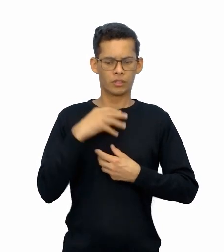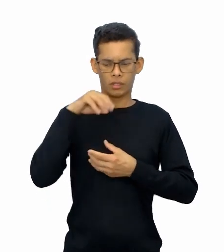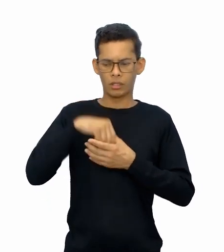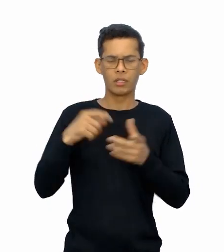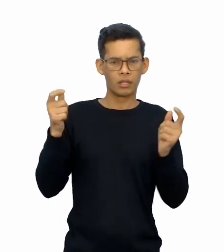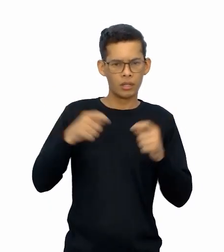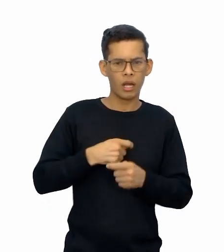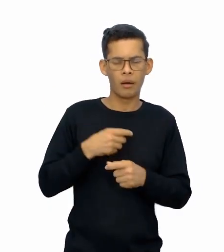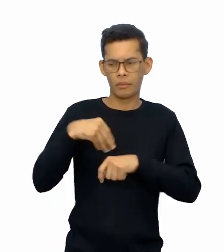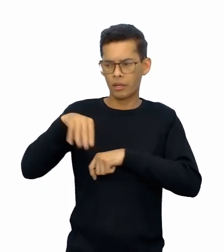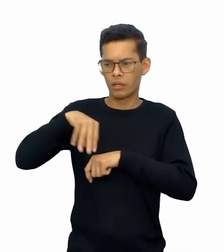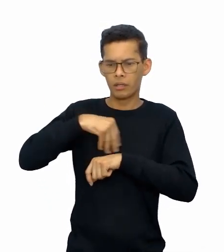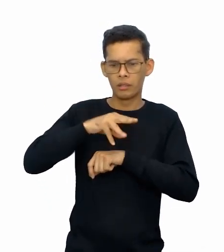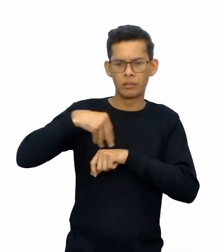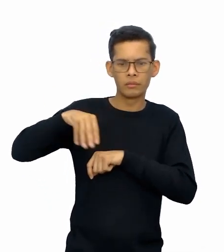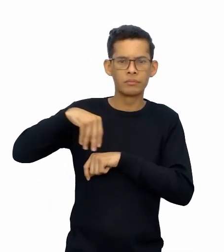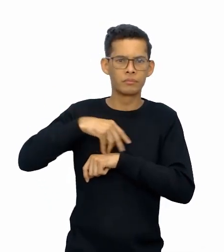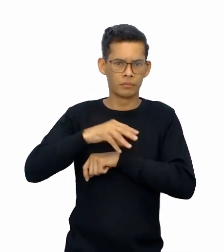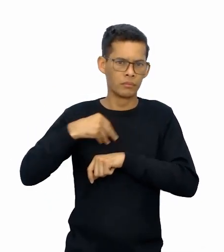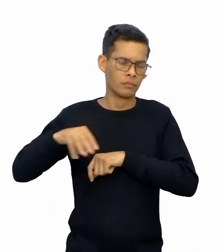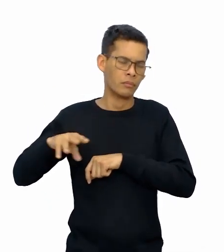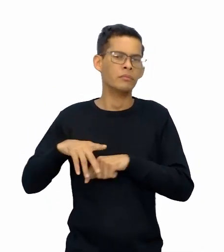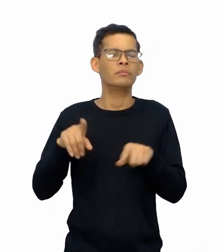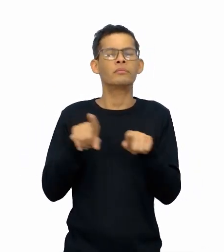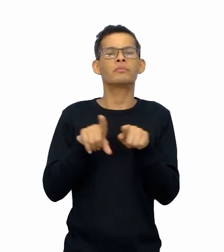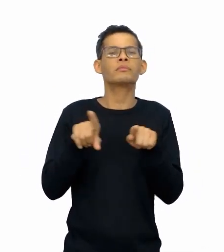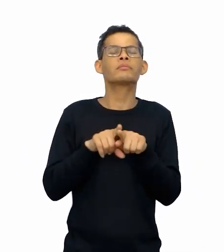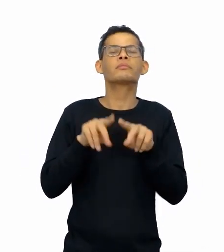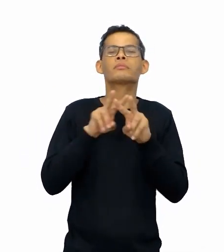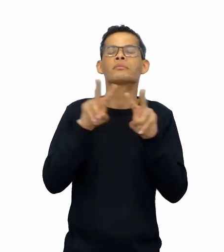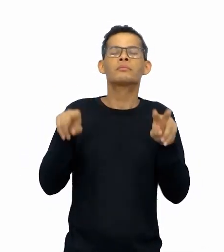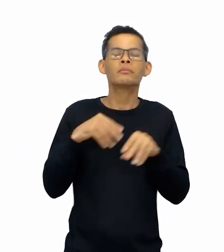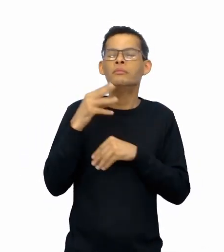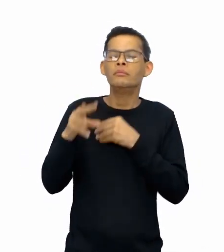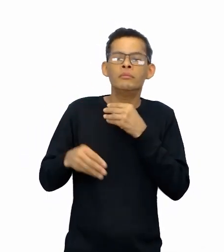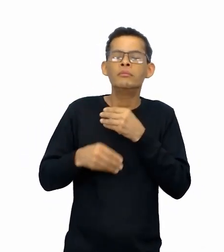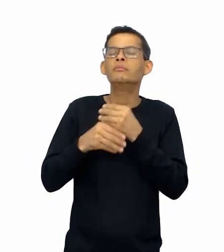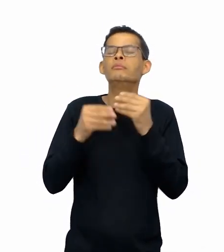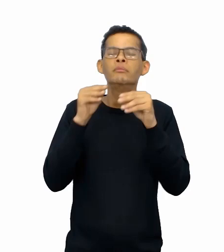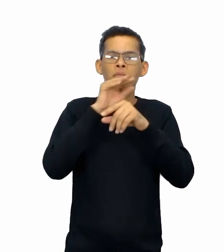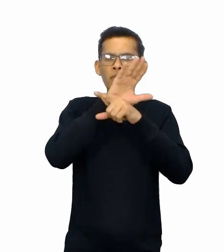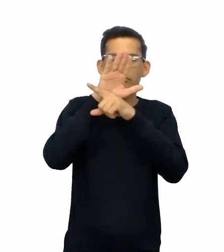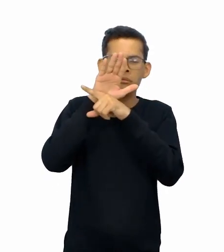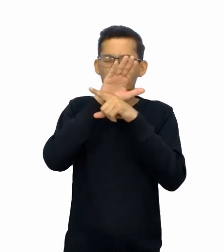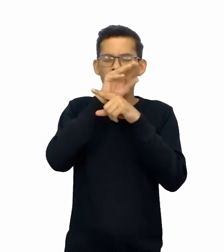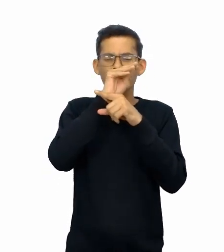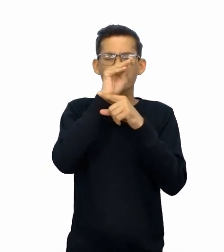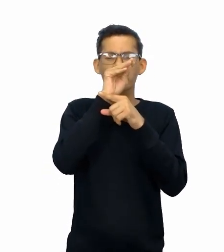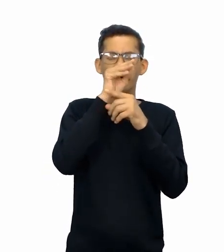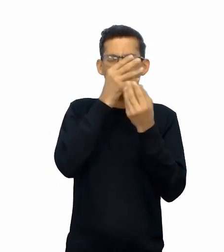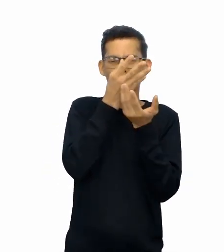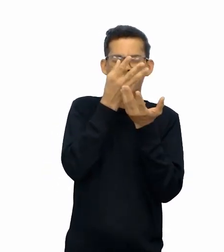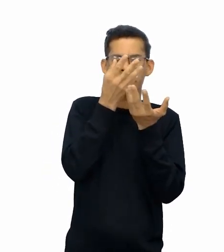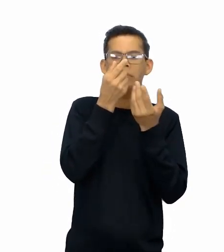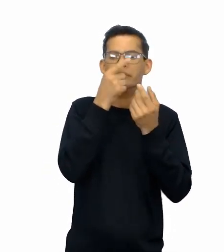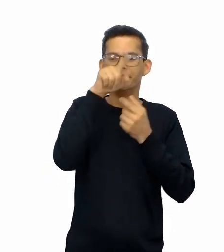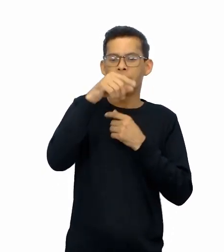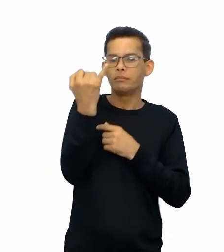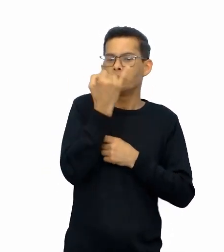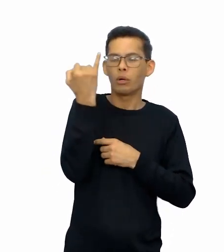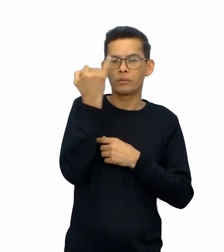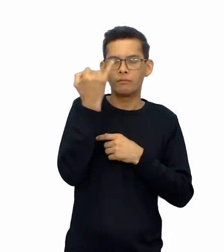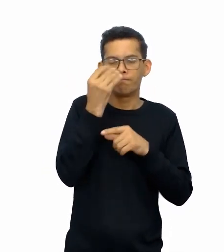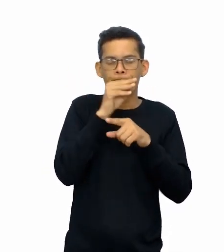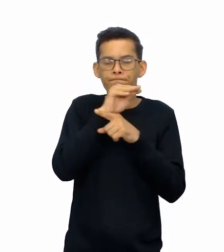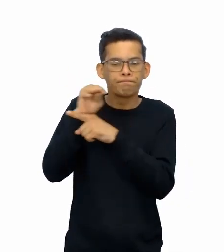mediador e pensando aí em possibilidades de contribuição que essa prática pode oferecer, nós pensamos que é importante levar os